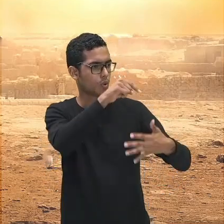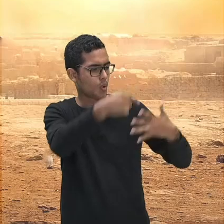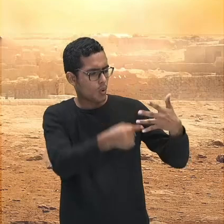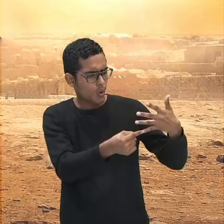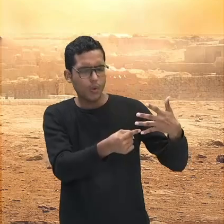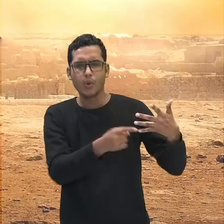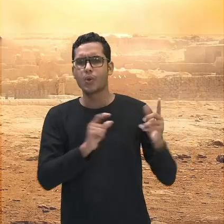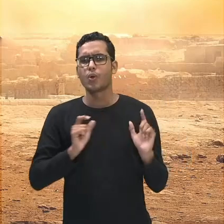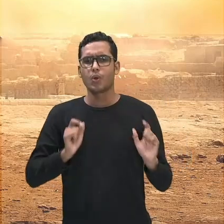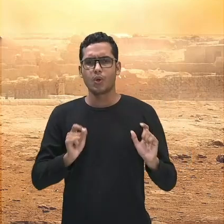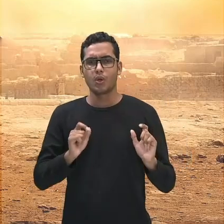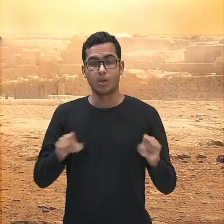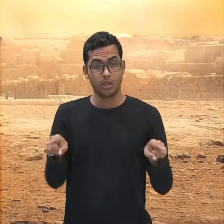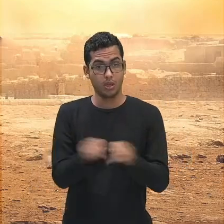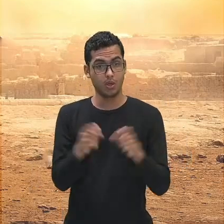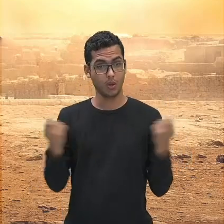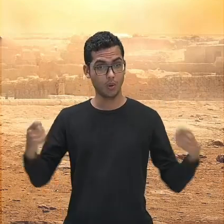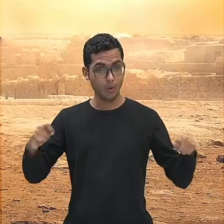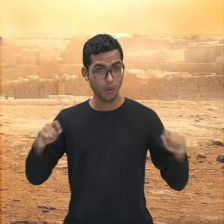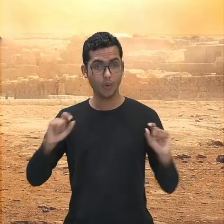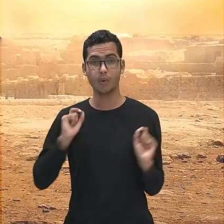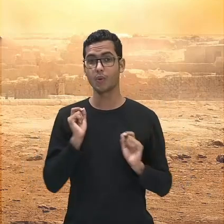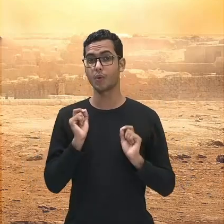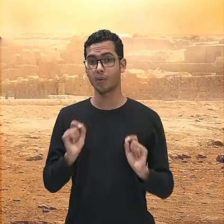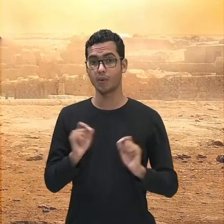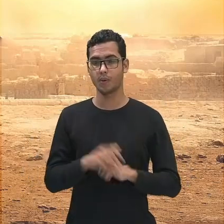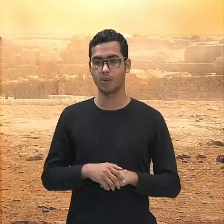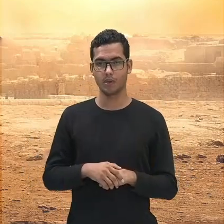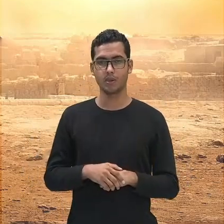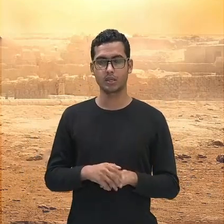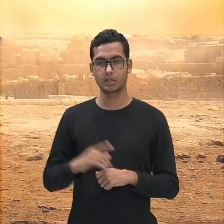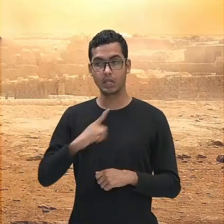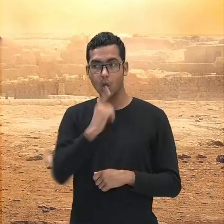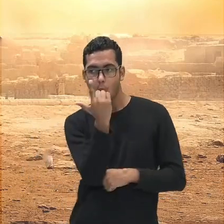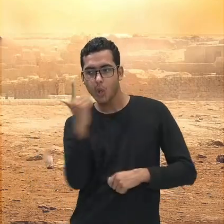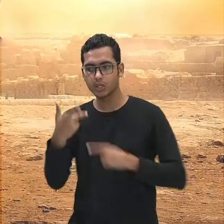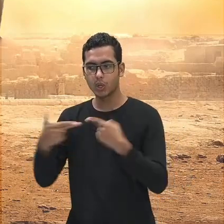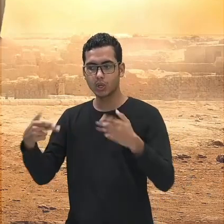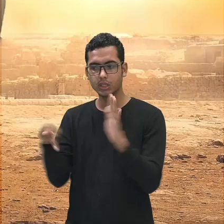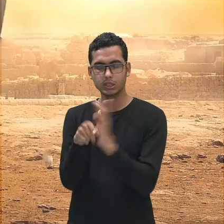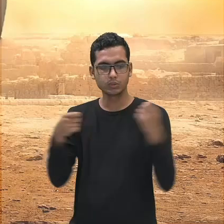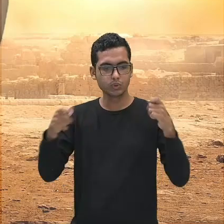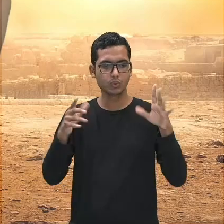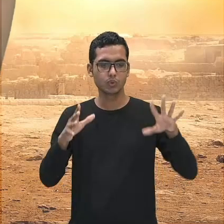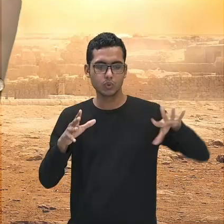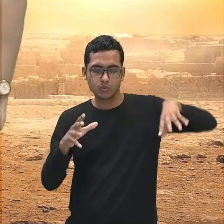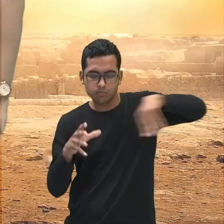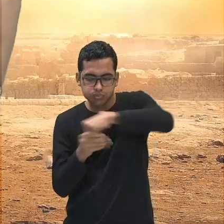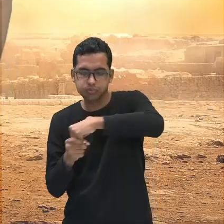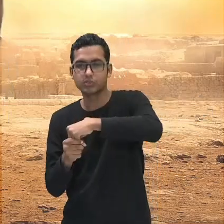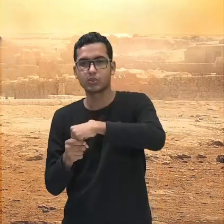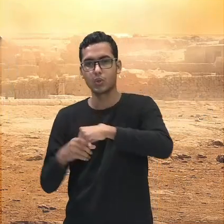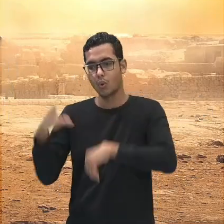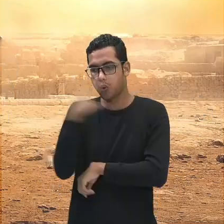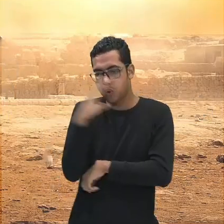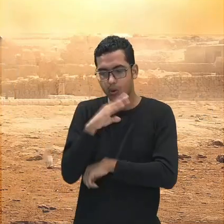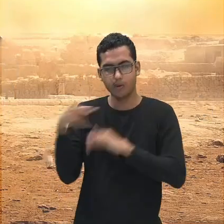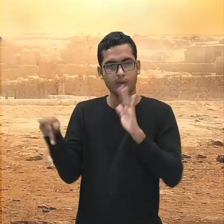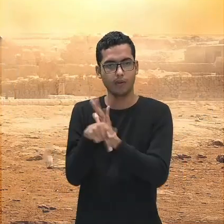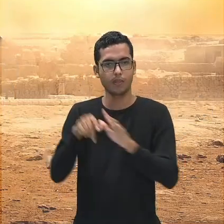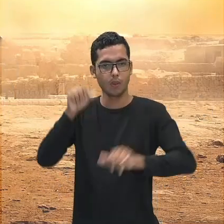que podem afetar a rapidez das reações, que é a